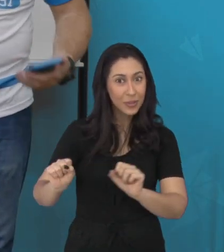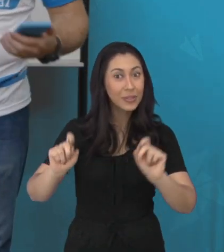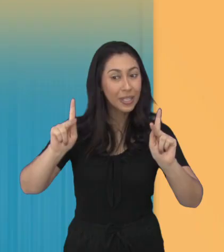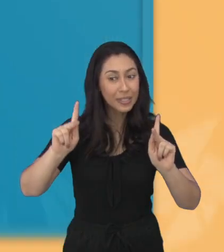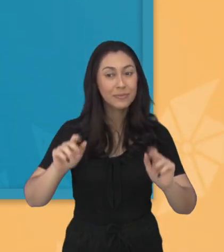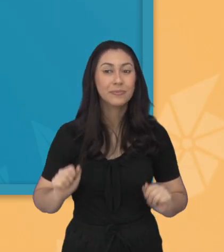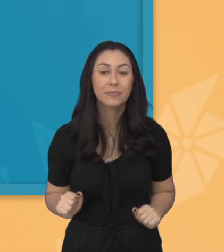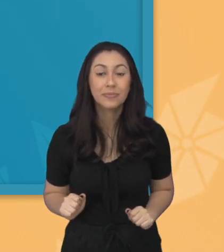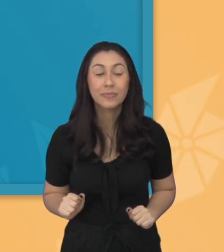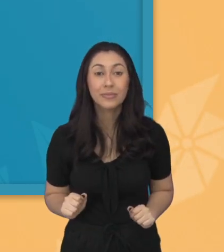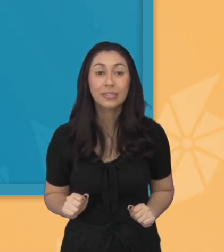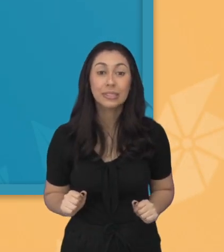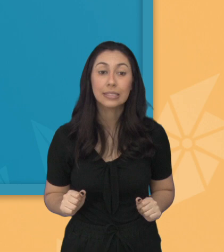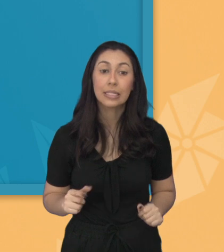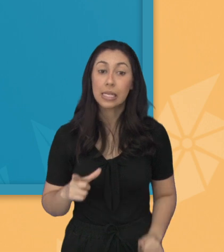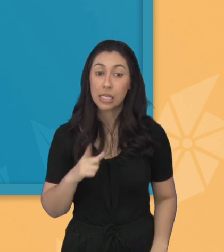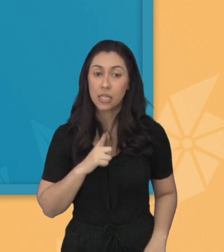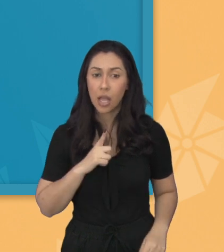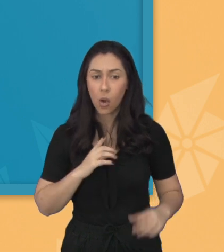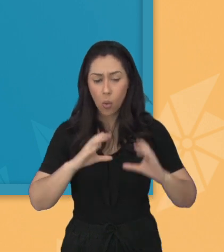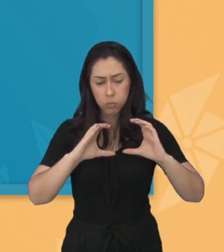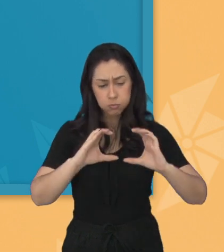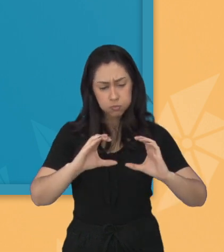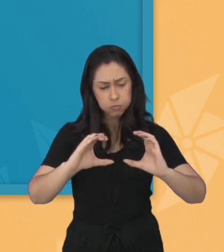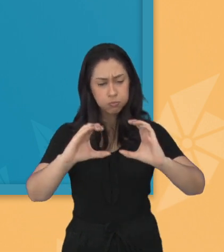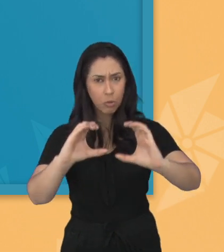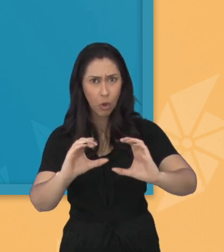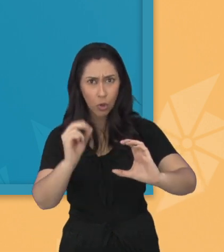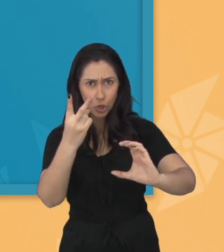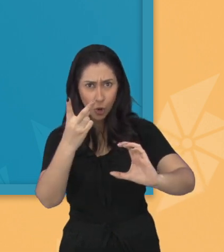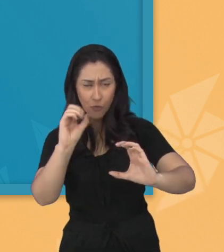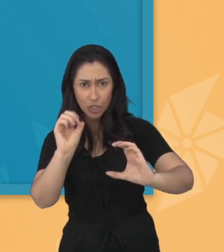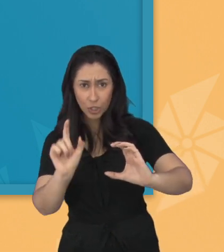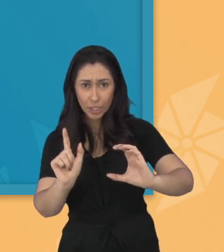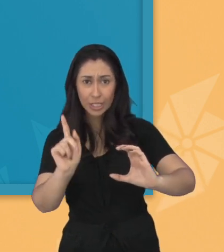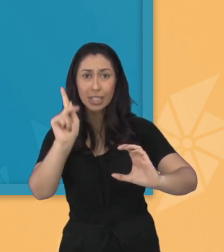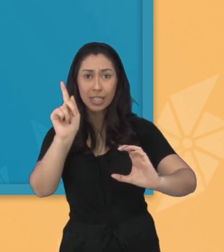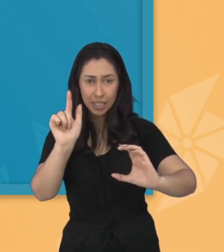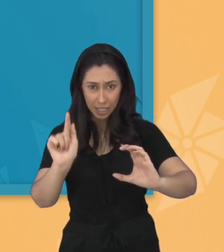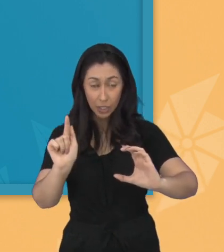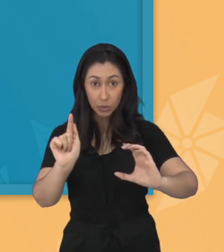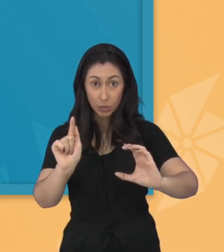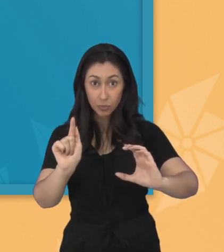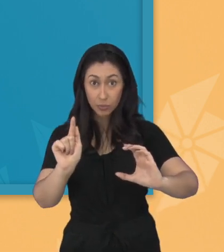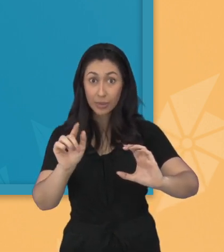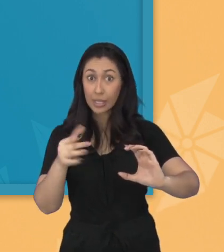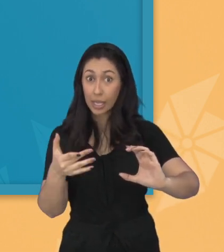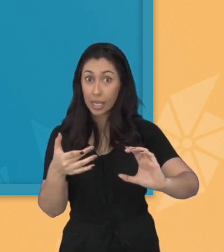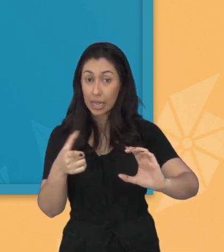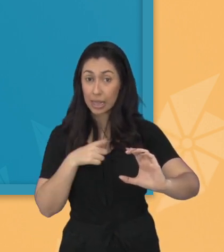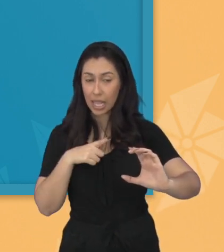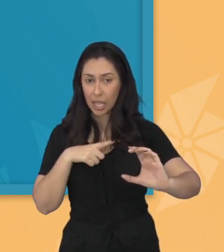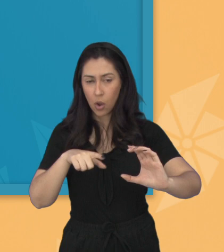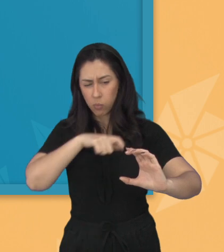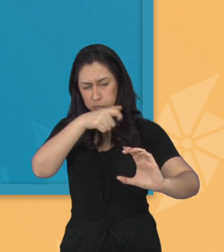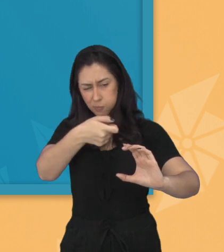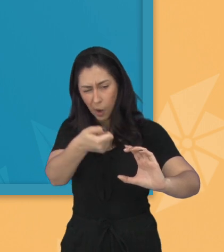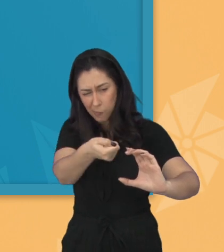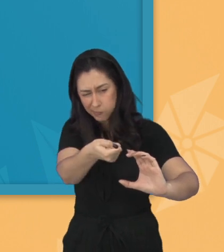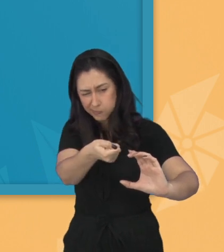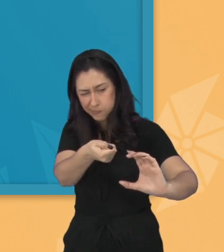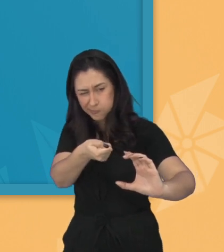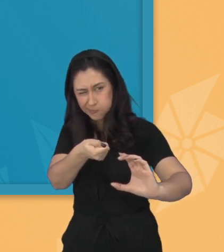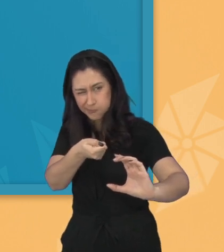Beleza? Um bloco de massa 20 kg é puxado horizontalmente por um barbante. O coeficiente